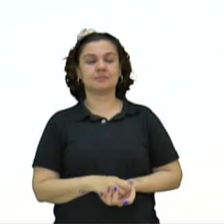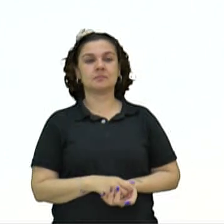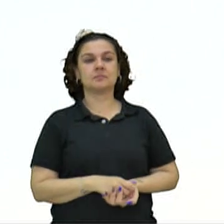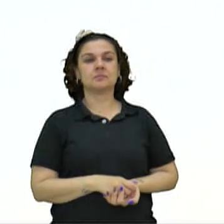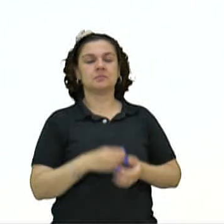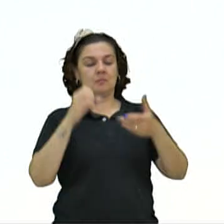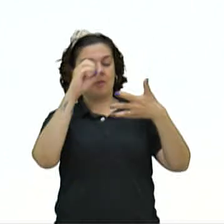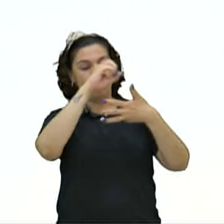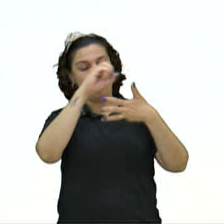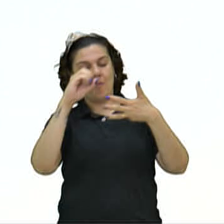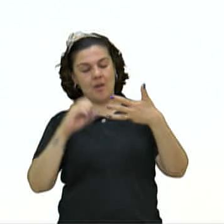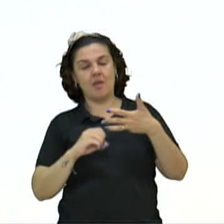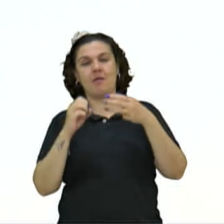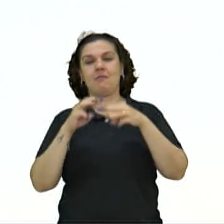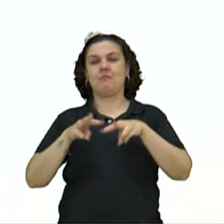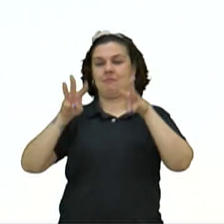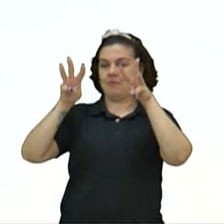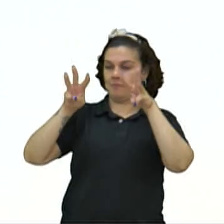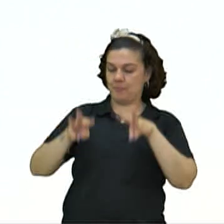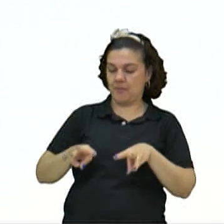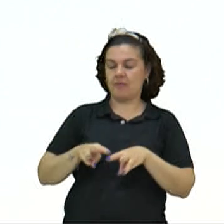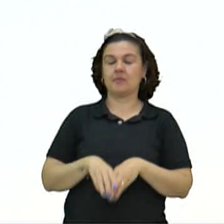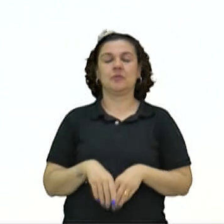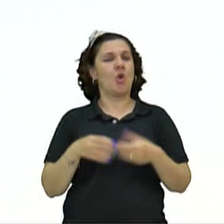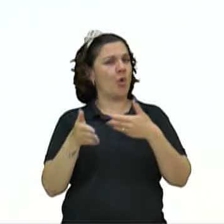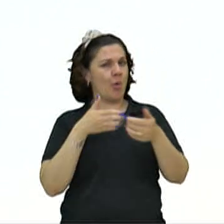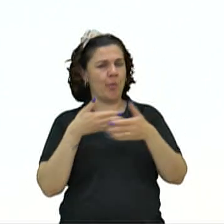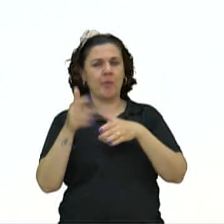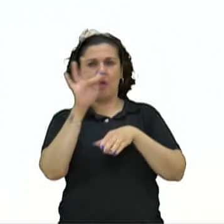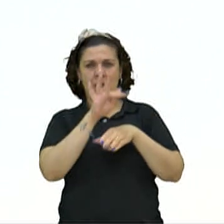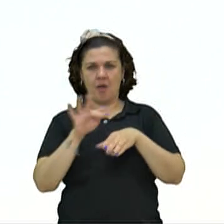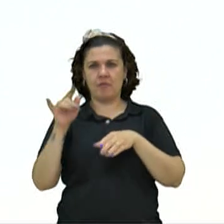O Enem, a Federal, as federais